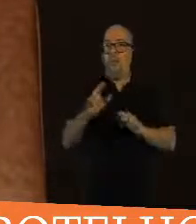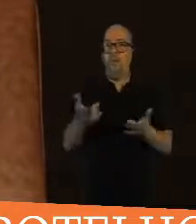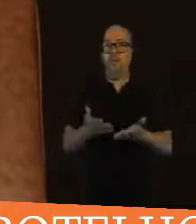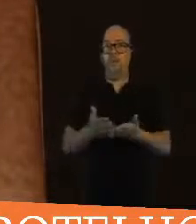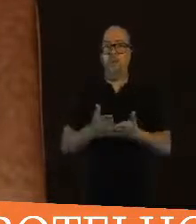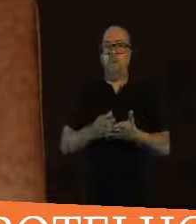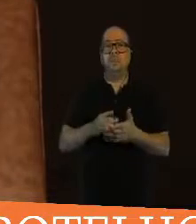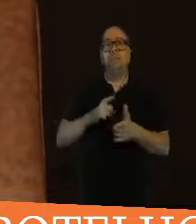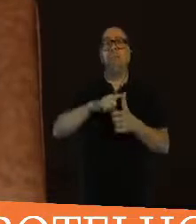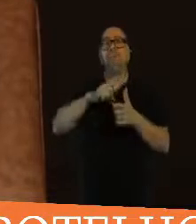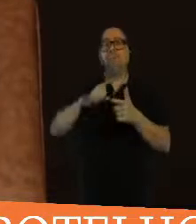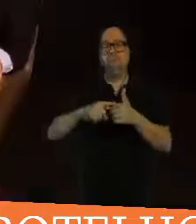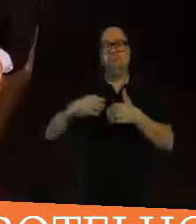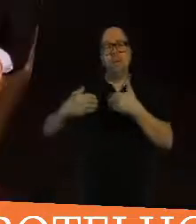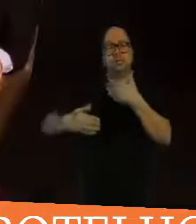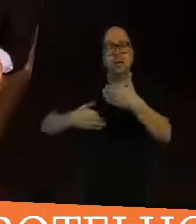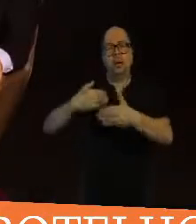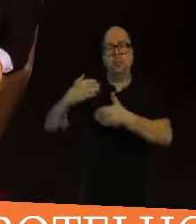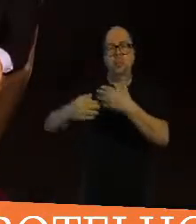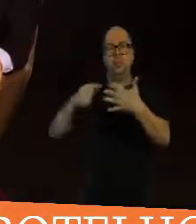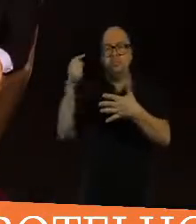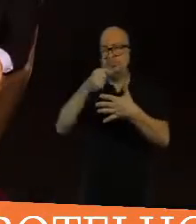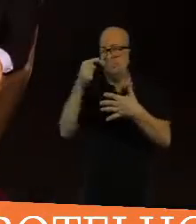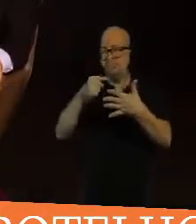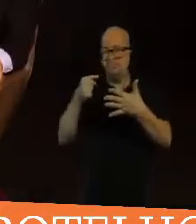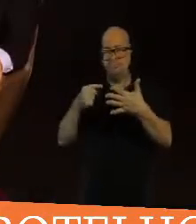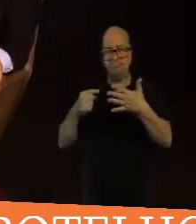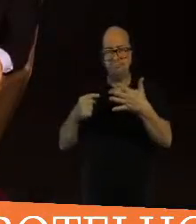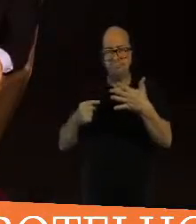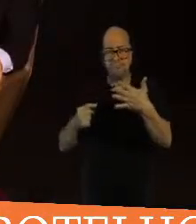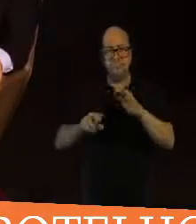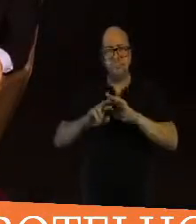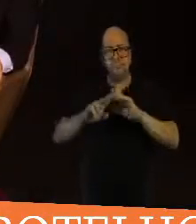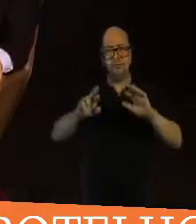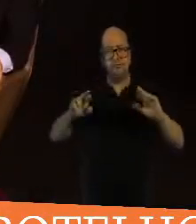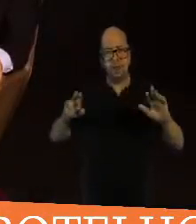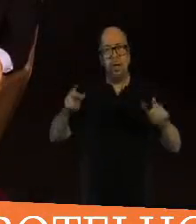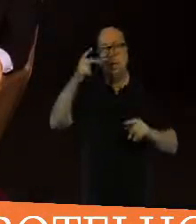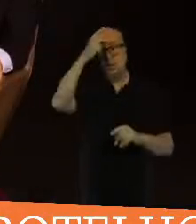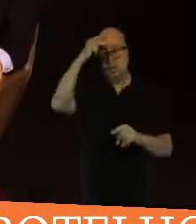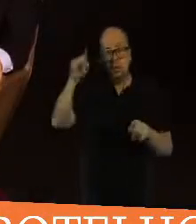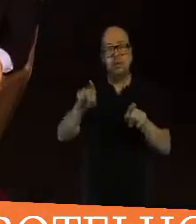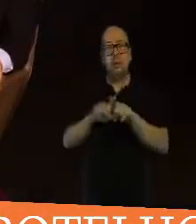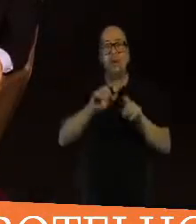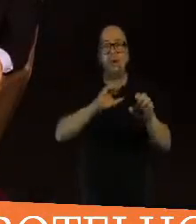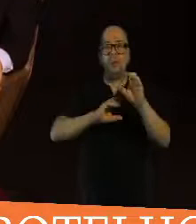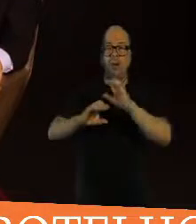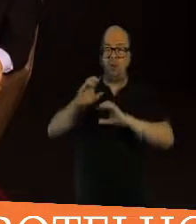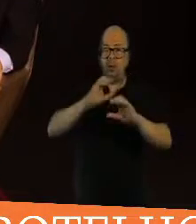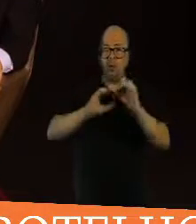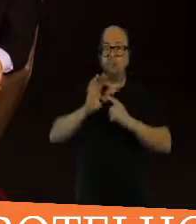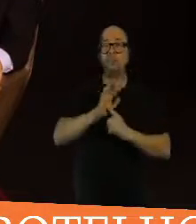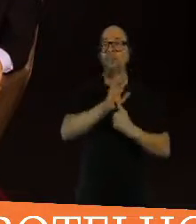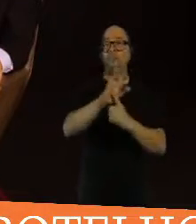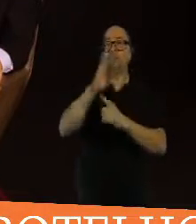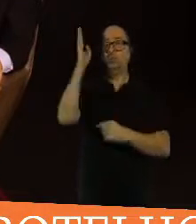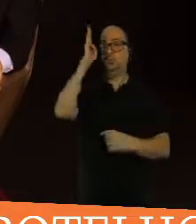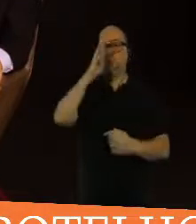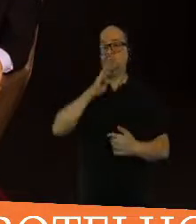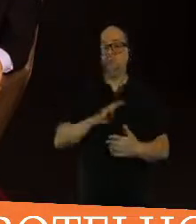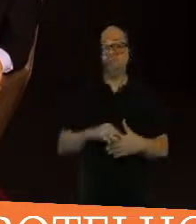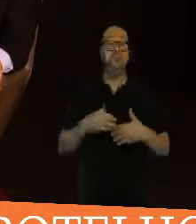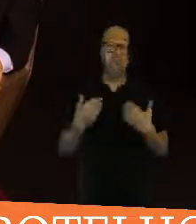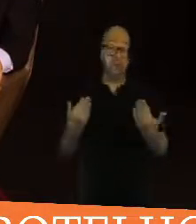músicos nordestinos que se destacaram também no cenário e no panorama da MPB. Então é isso. E para